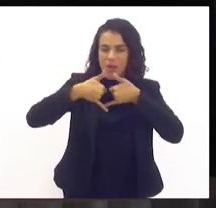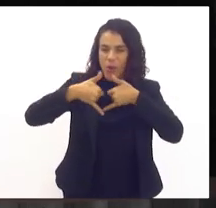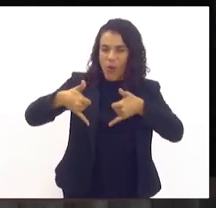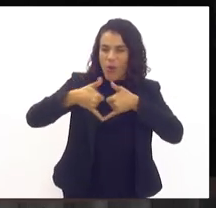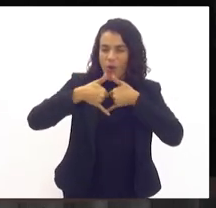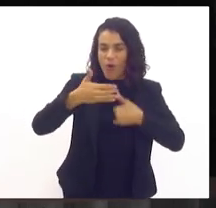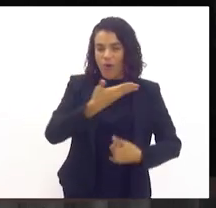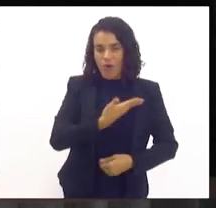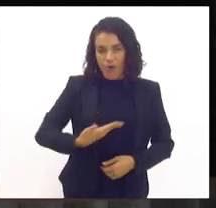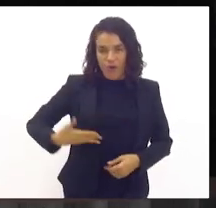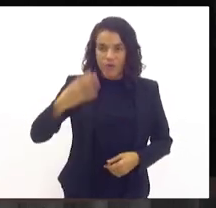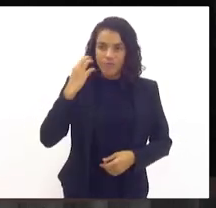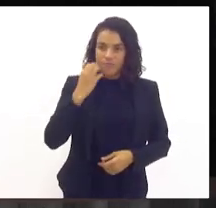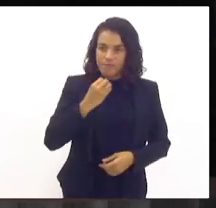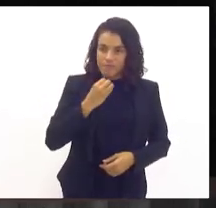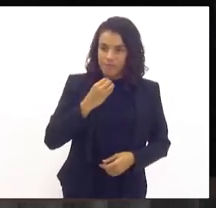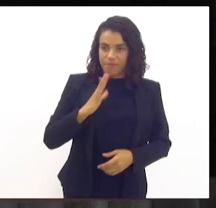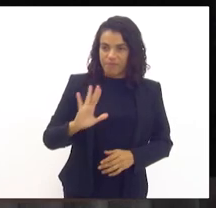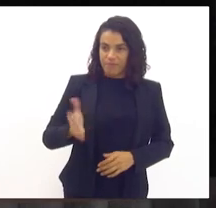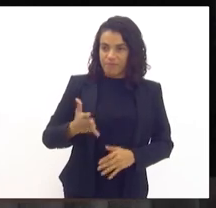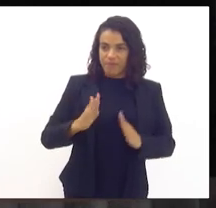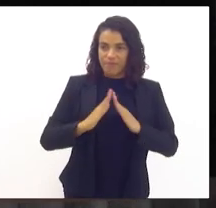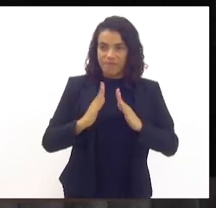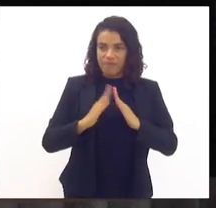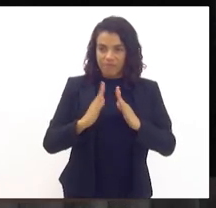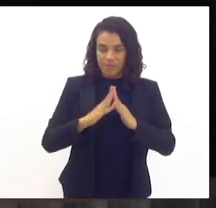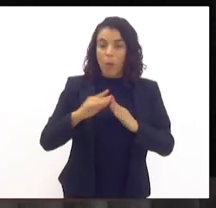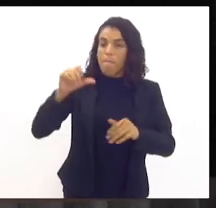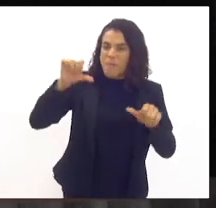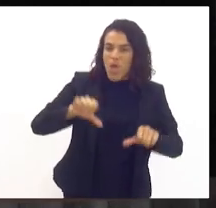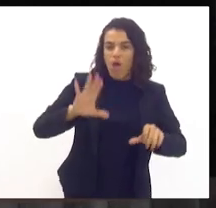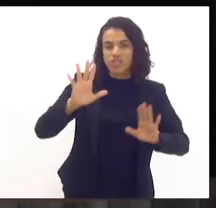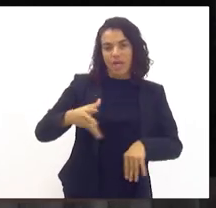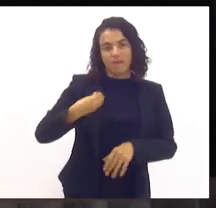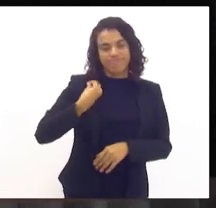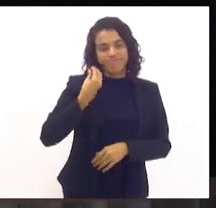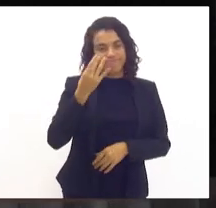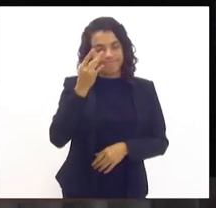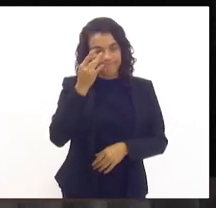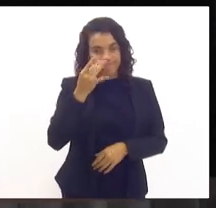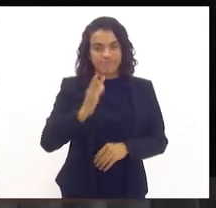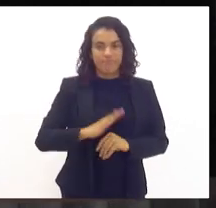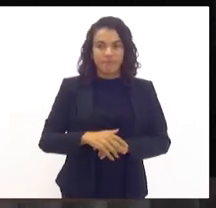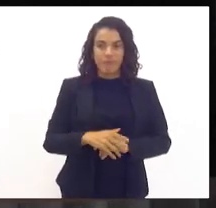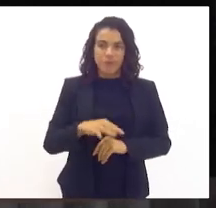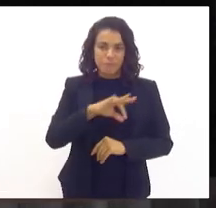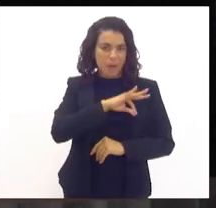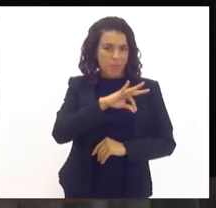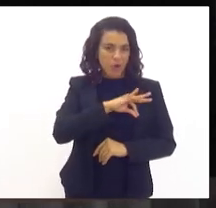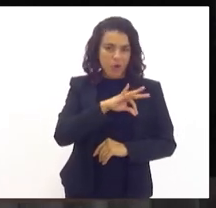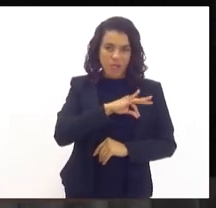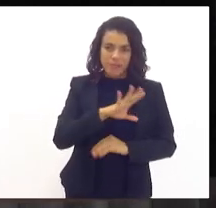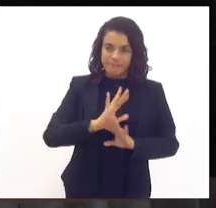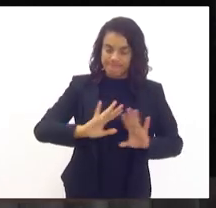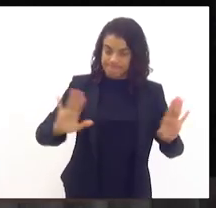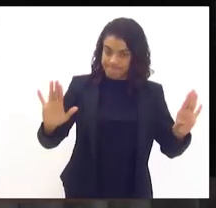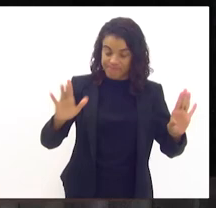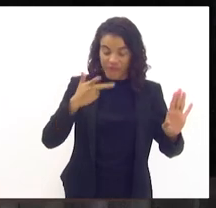ligou, falei com ele, estou em casa, agora estou bem. O pior eu já passei, mas a polícia está e não quero falar o resto.